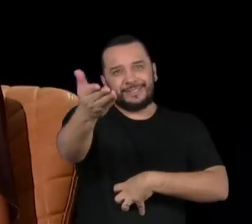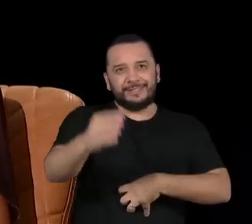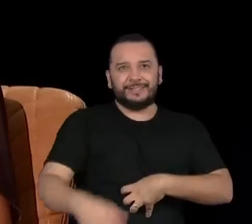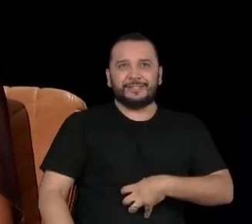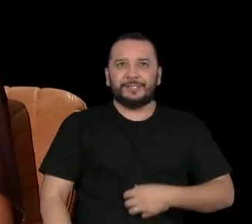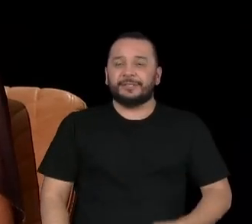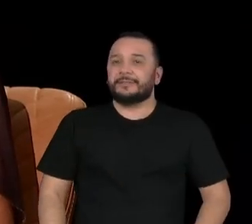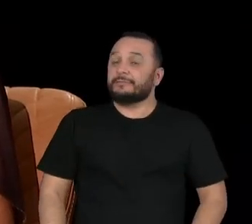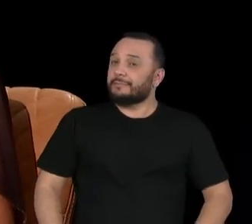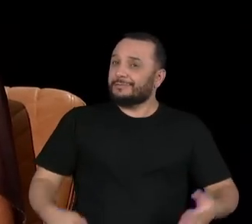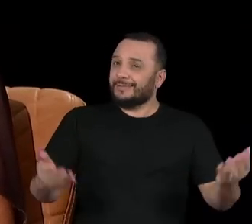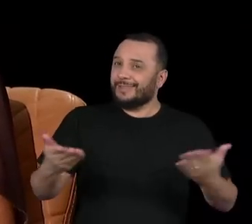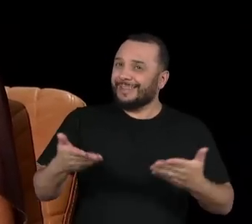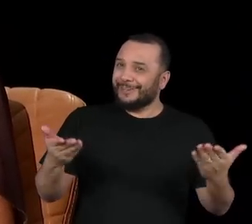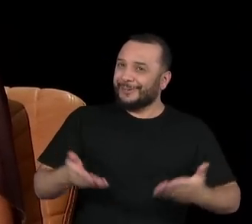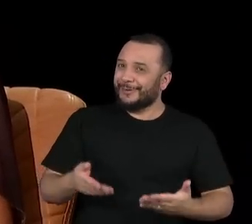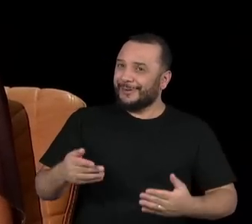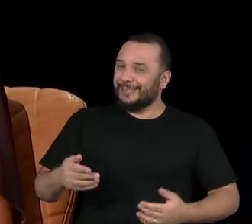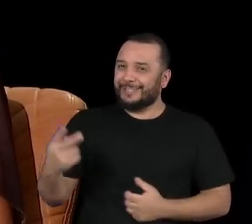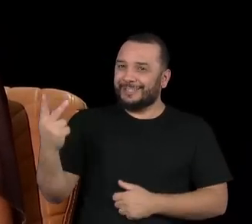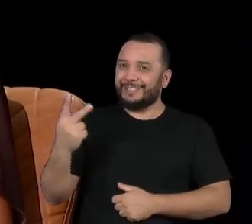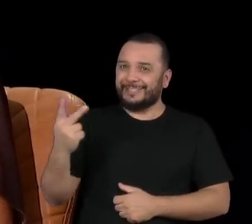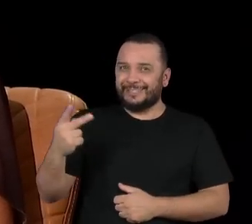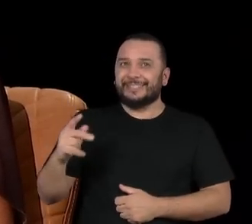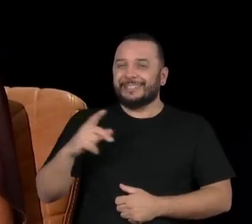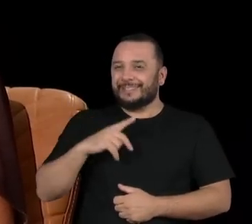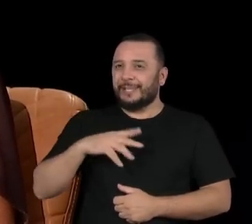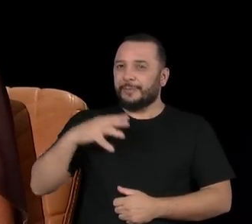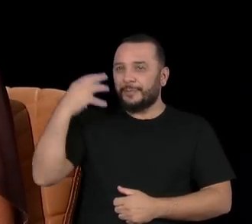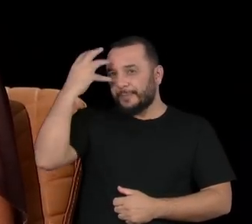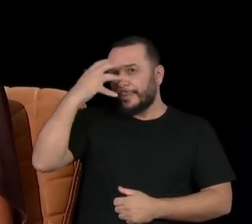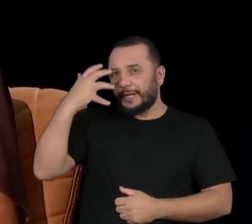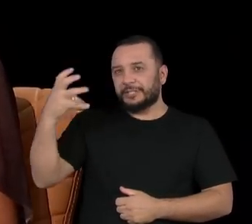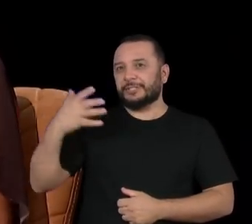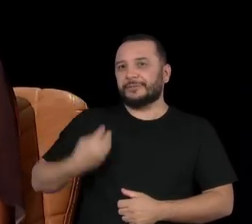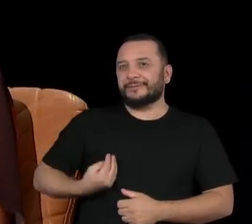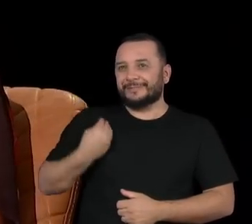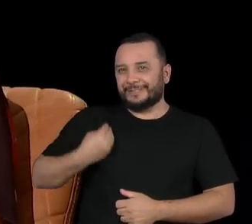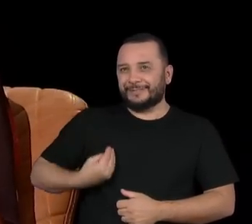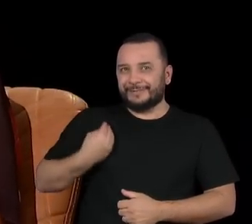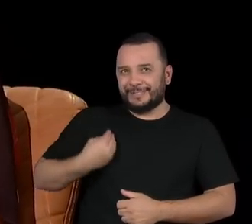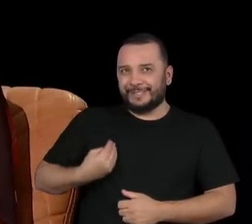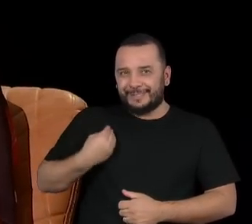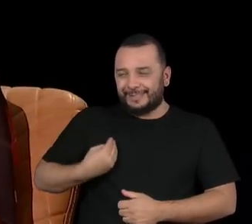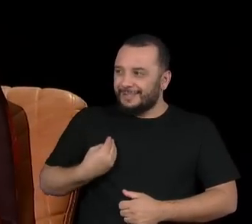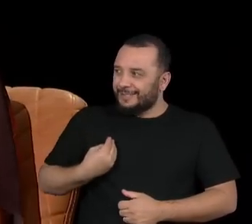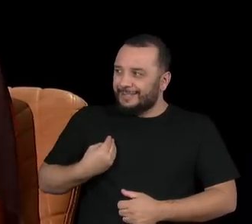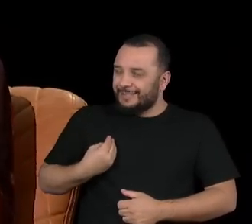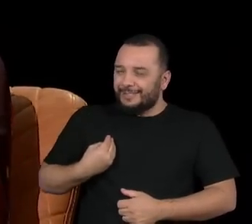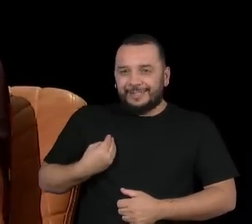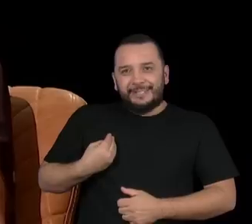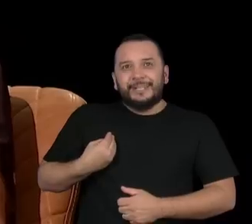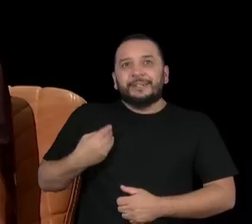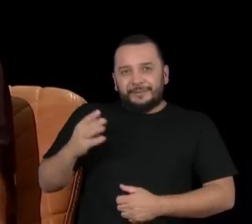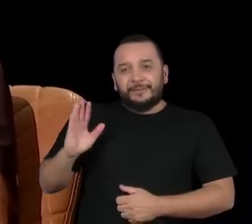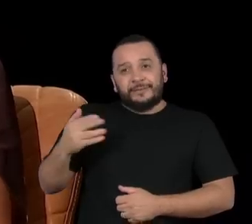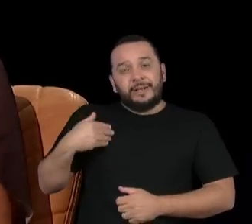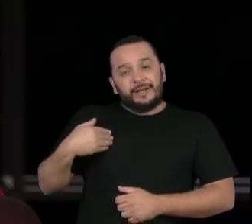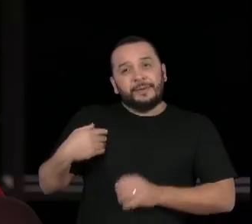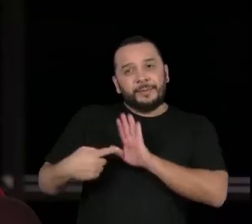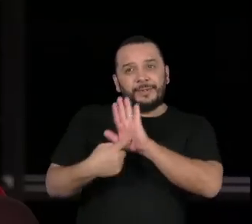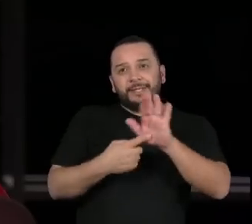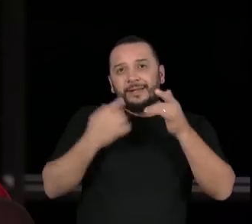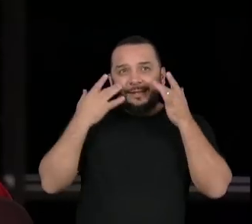E vamos fazer agora o Paixão Viva. A gente vai estrear em forma